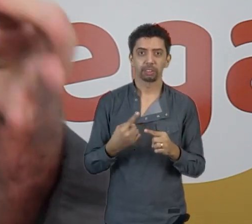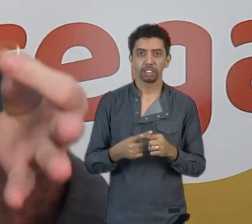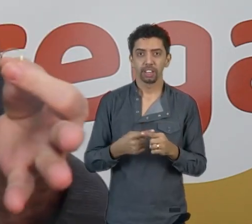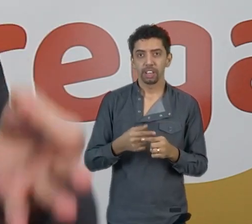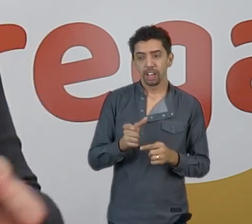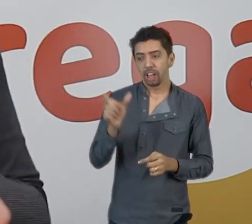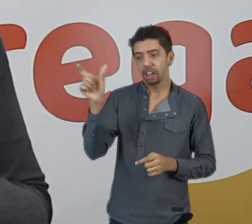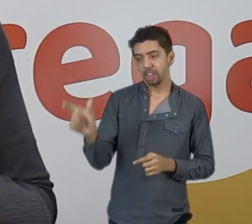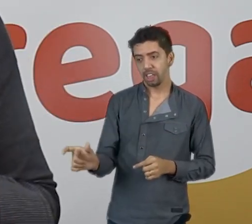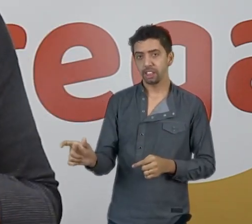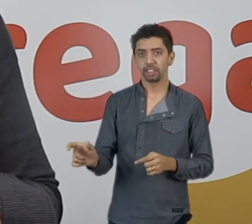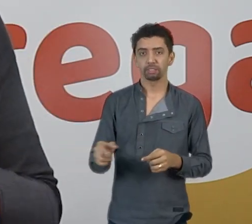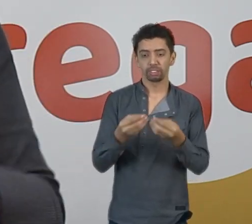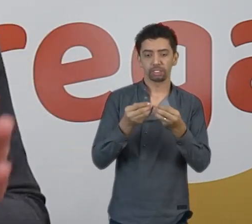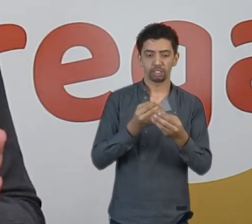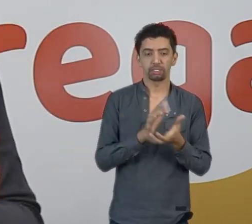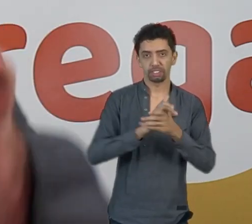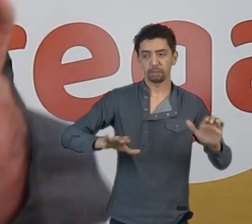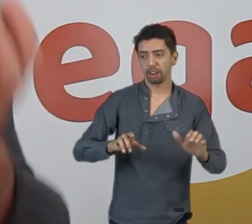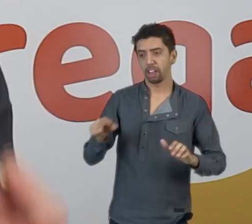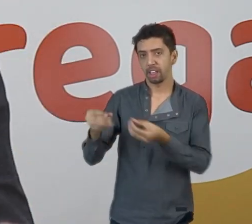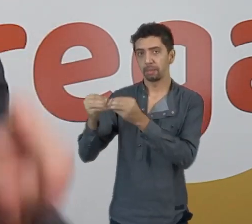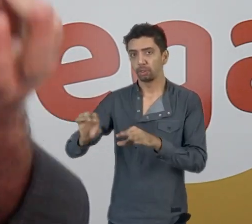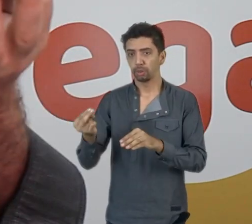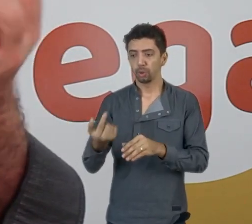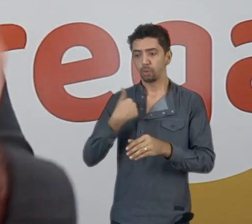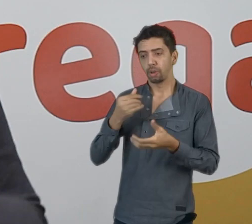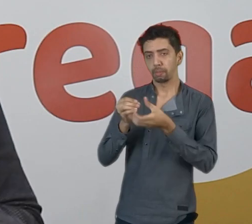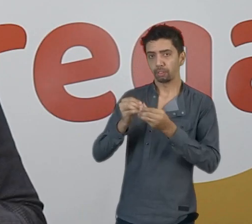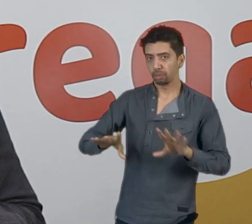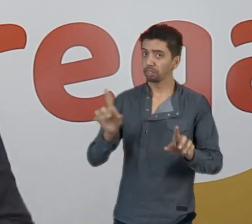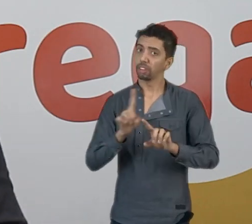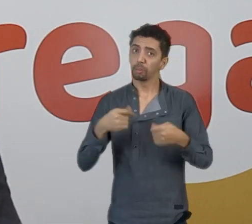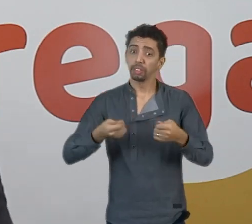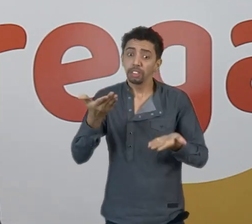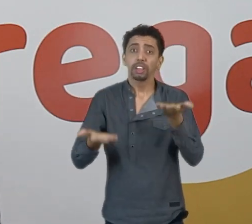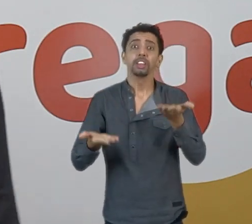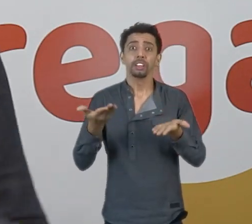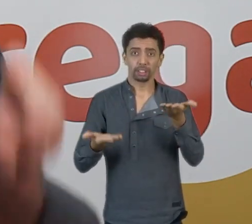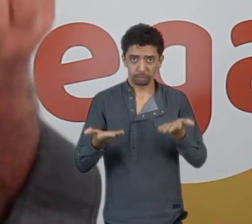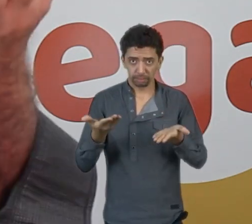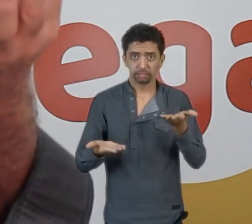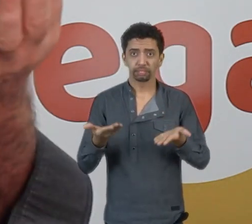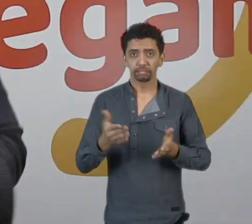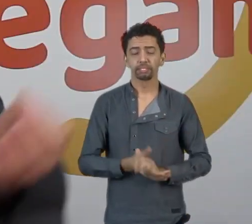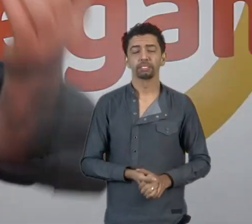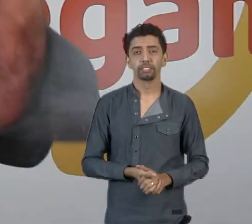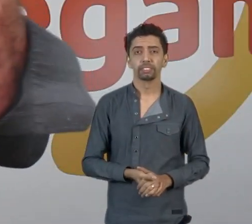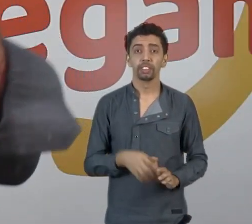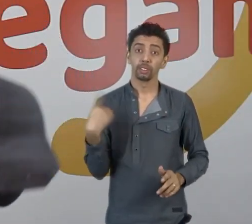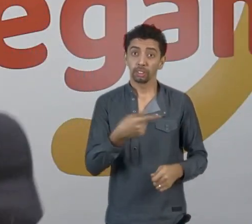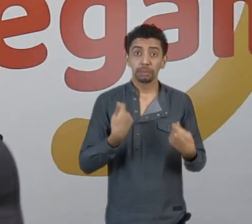o outro não seja prejudicado é uma questão de Equilíbrio mesmo como a educação financeira a gente fala que ele entre o ser eo